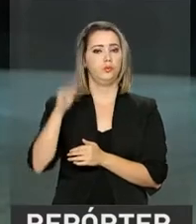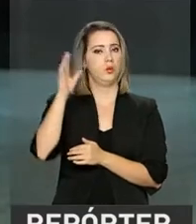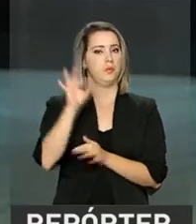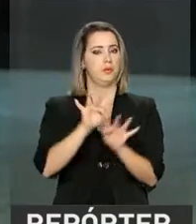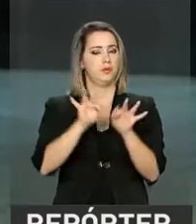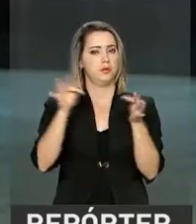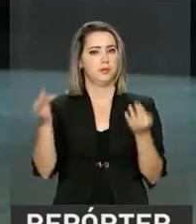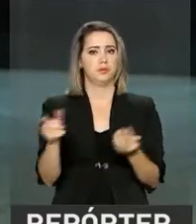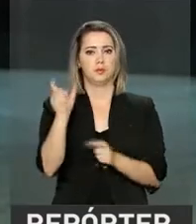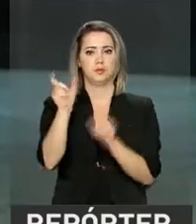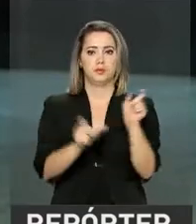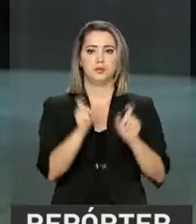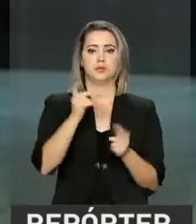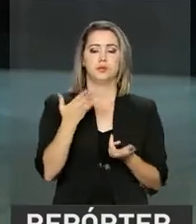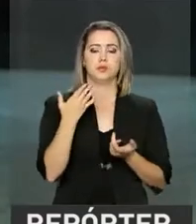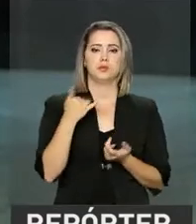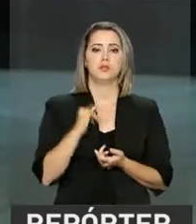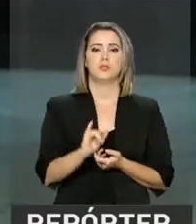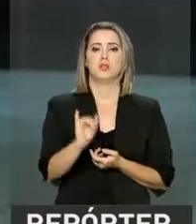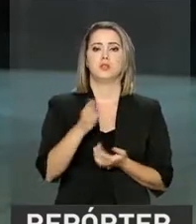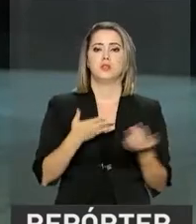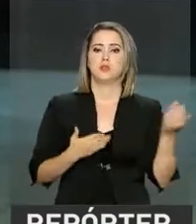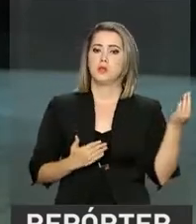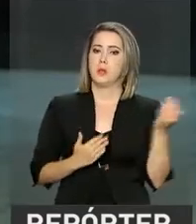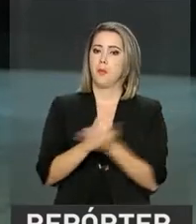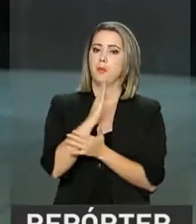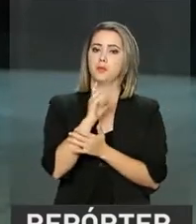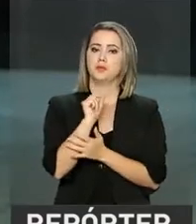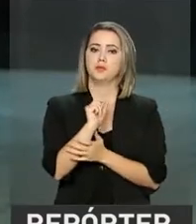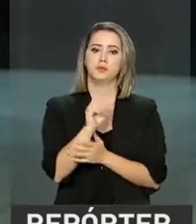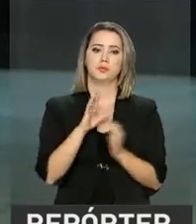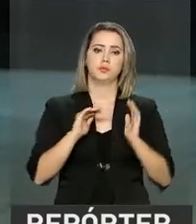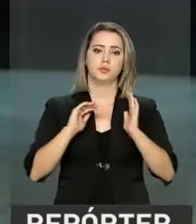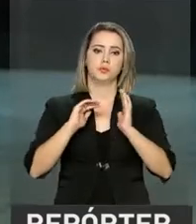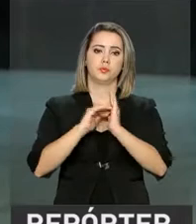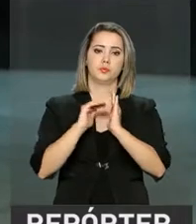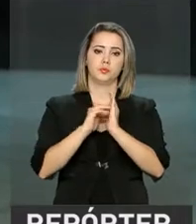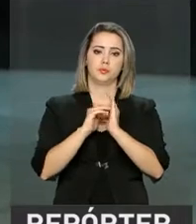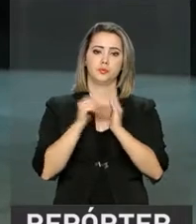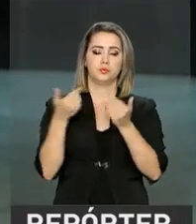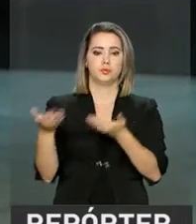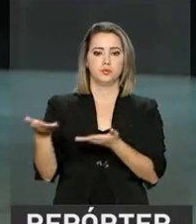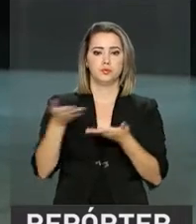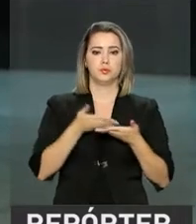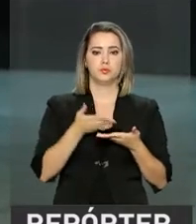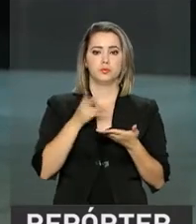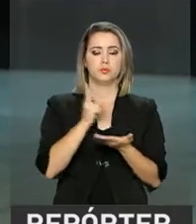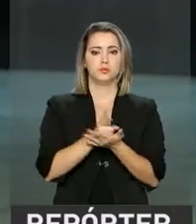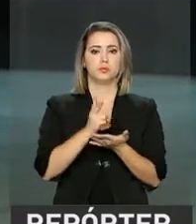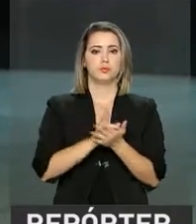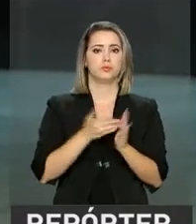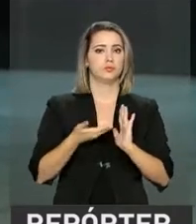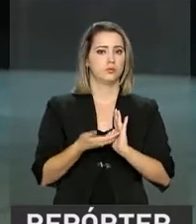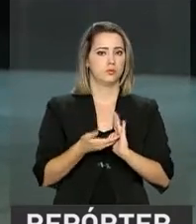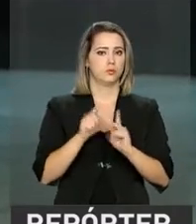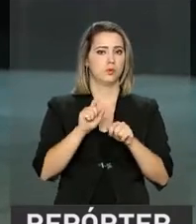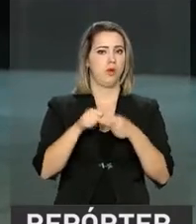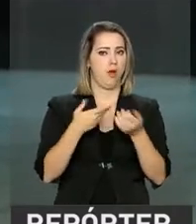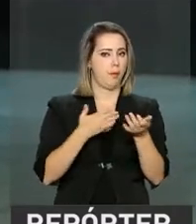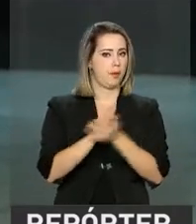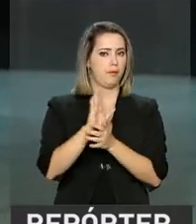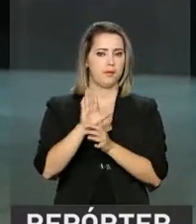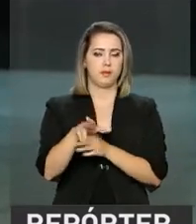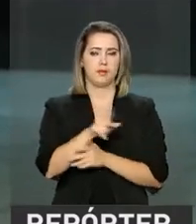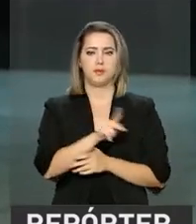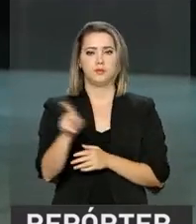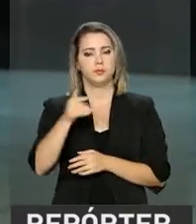simples dos presentes à sessão. Se a proposta for aprovada pelos senadores do jeito que veio da Câmara, ela segue direto para a sanção do